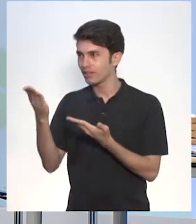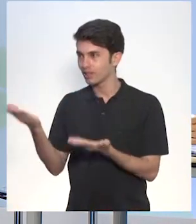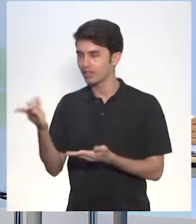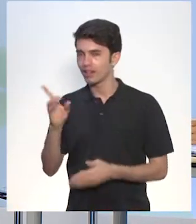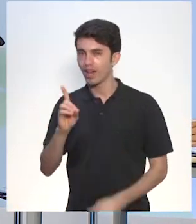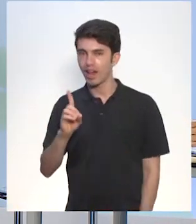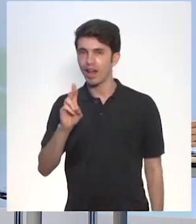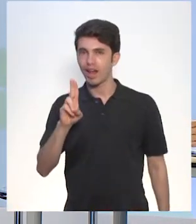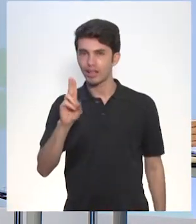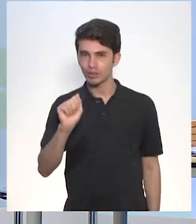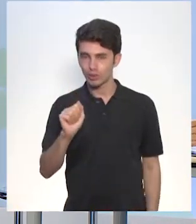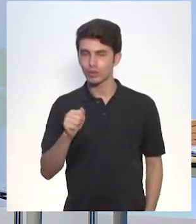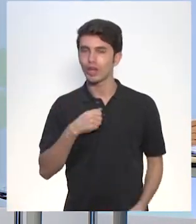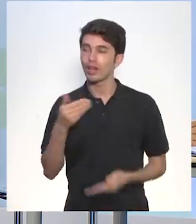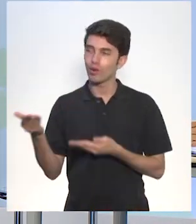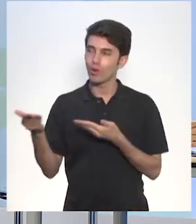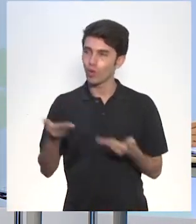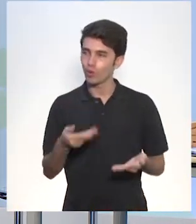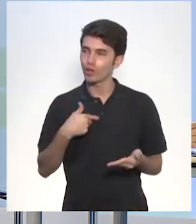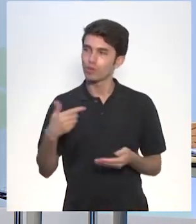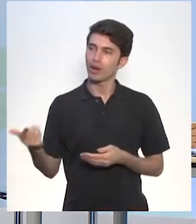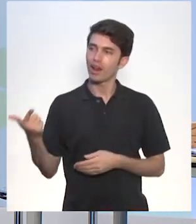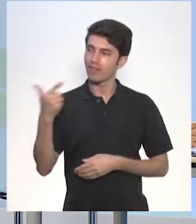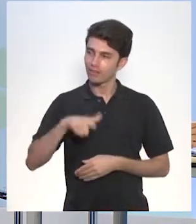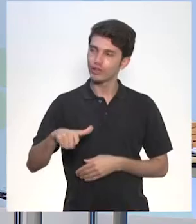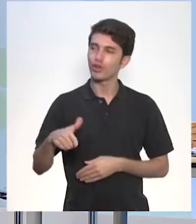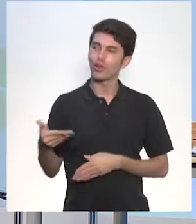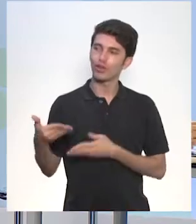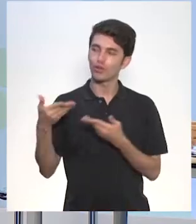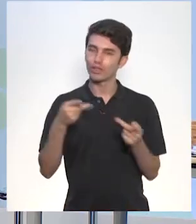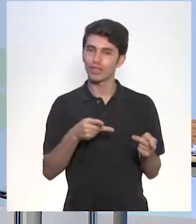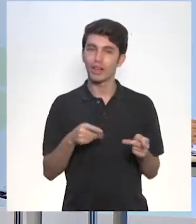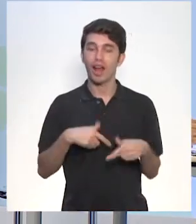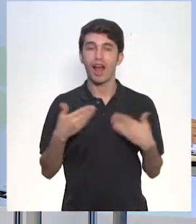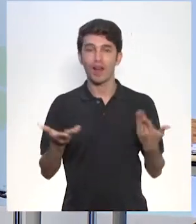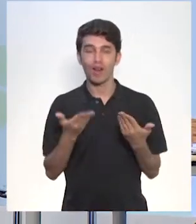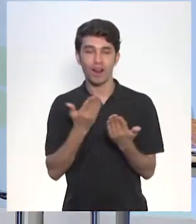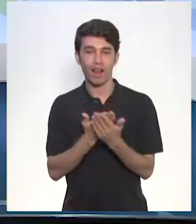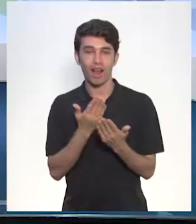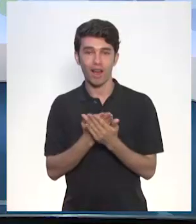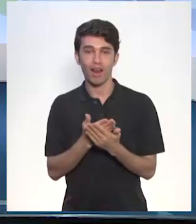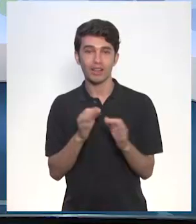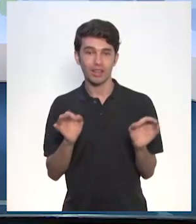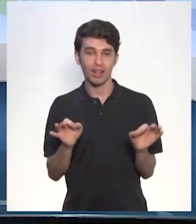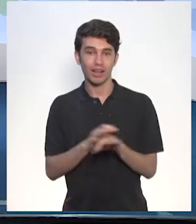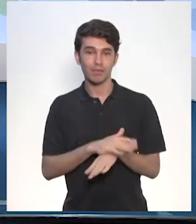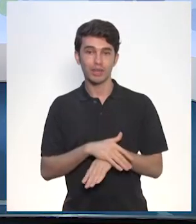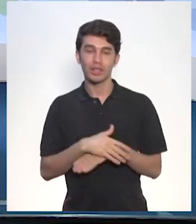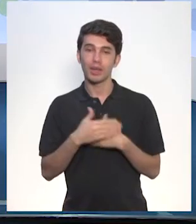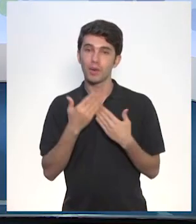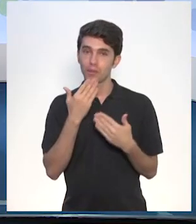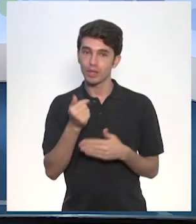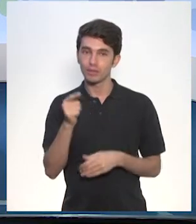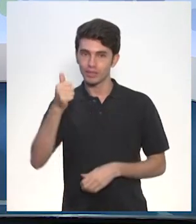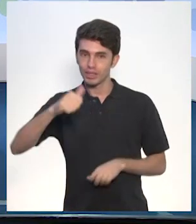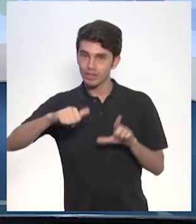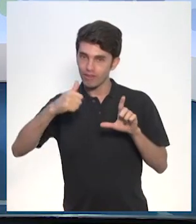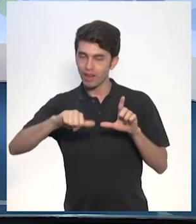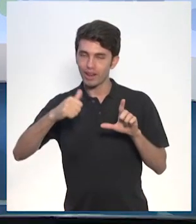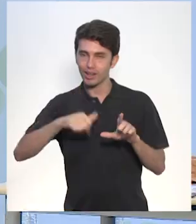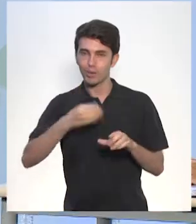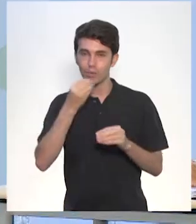para vocês virem novas aulas. A nossa aula está terminando e eu peço que vocês nos avaliem. Um